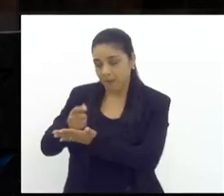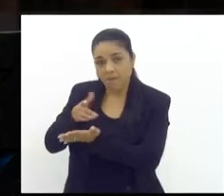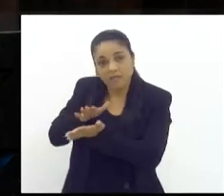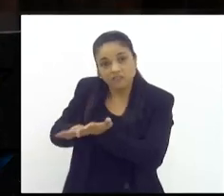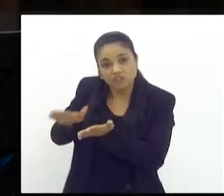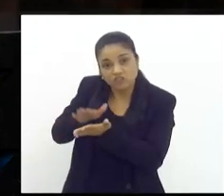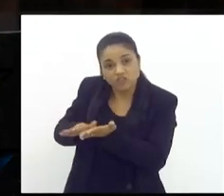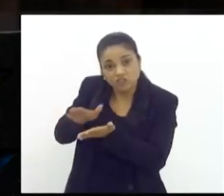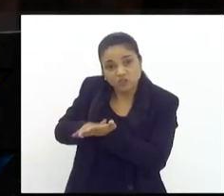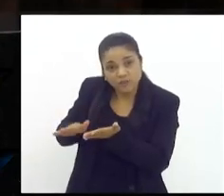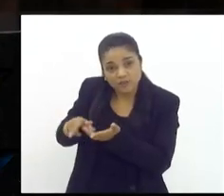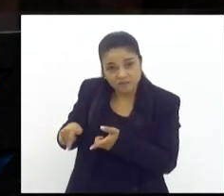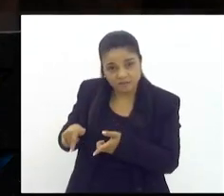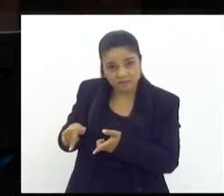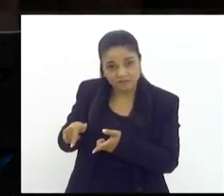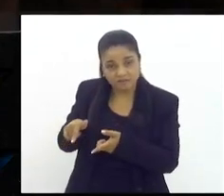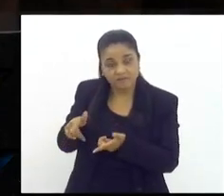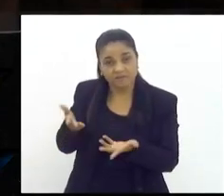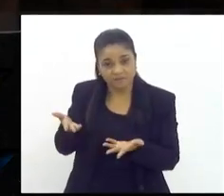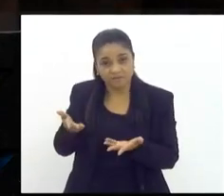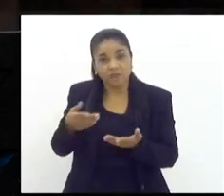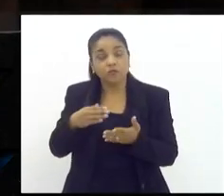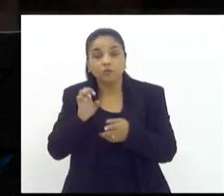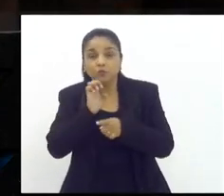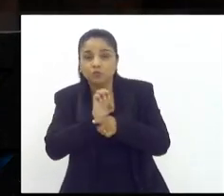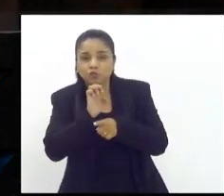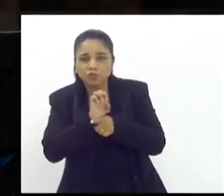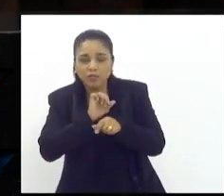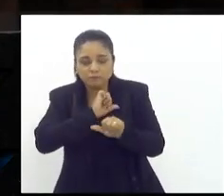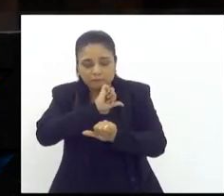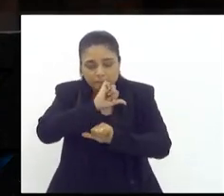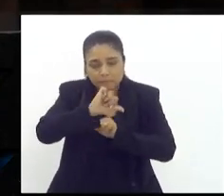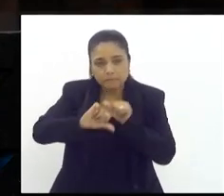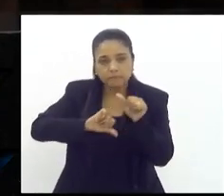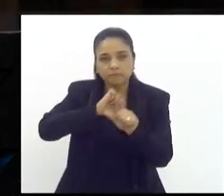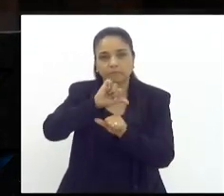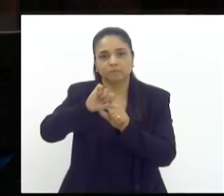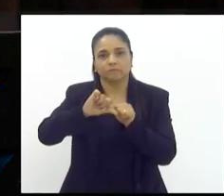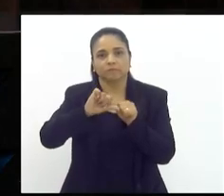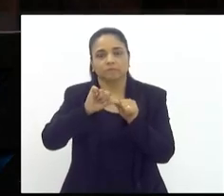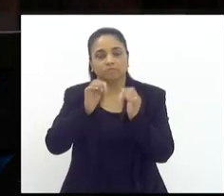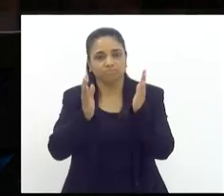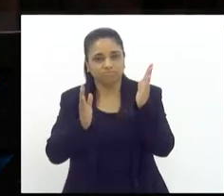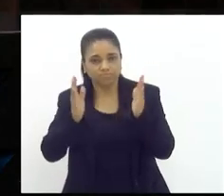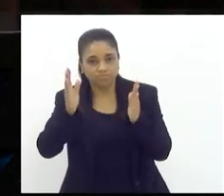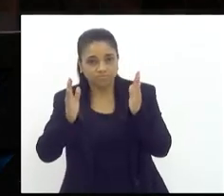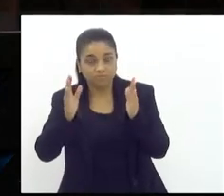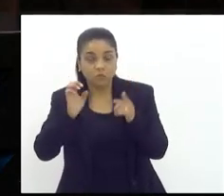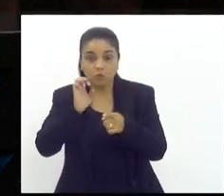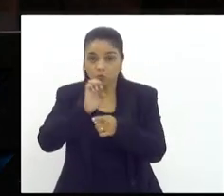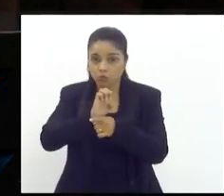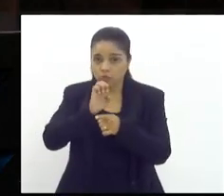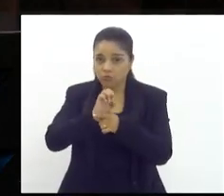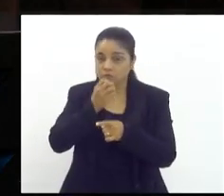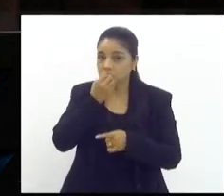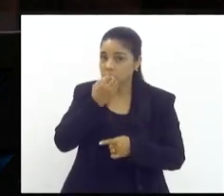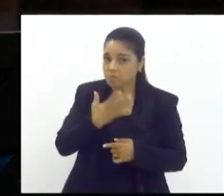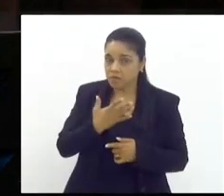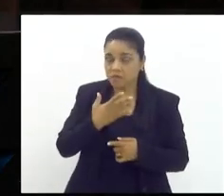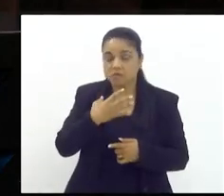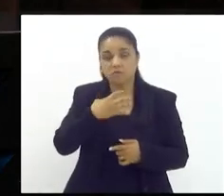tá que o estado possa se transformar no tempo num estado de bem-estar